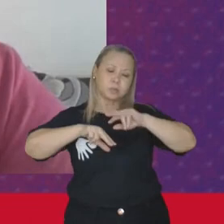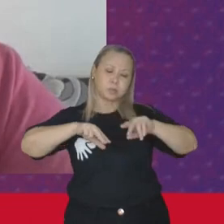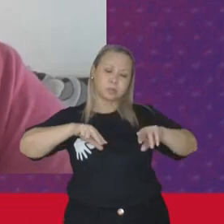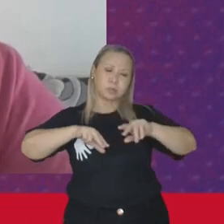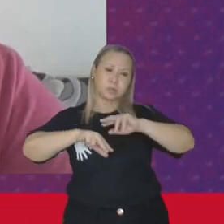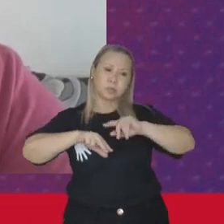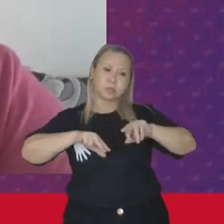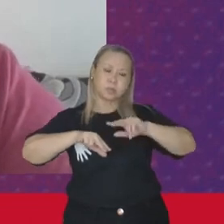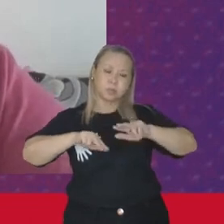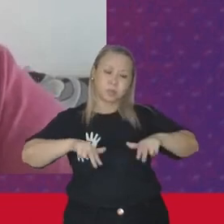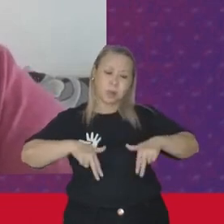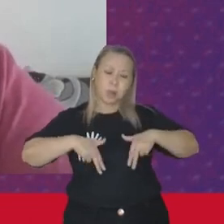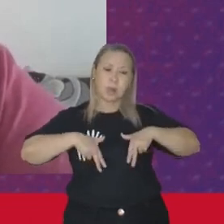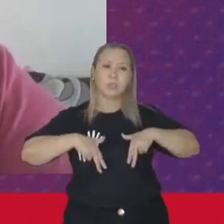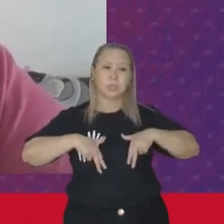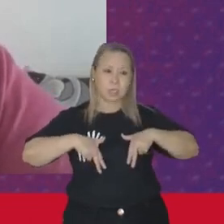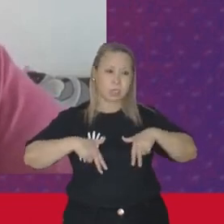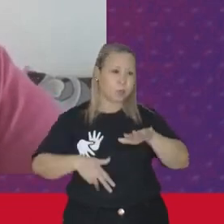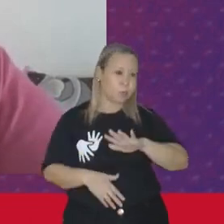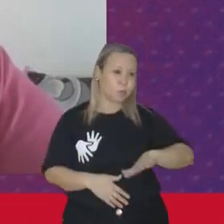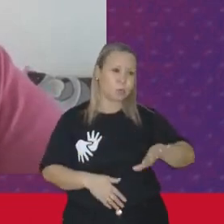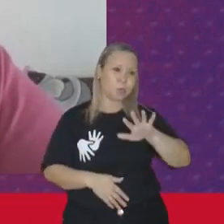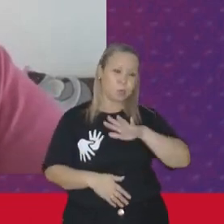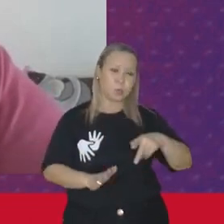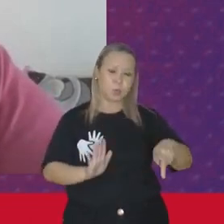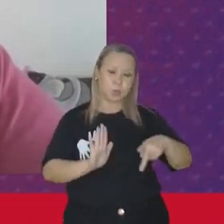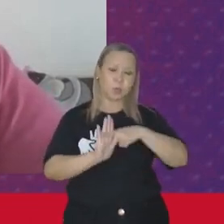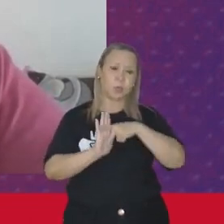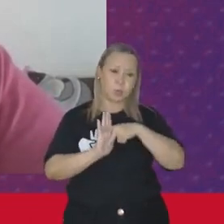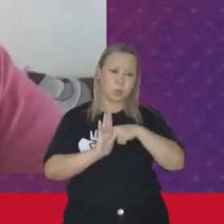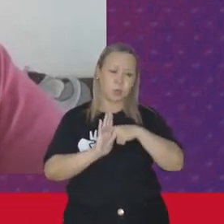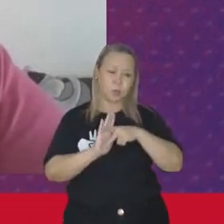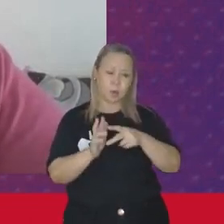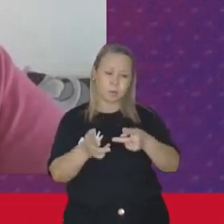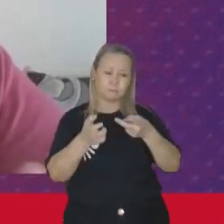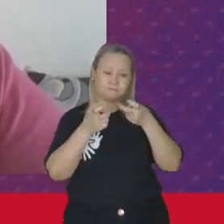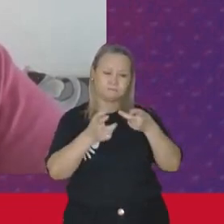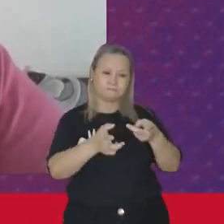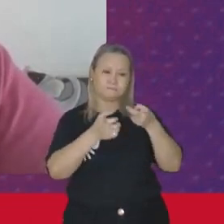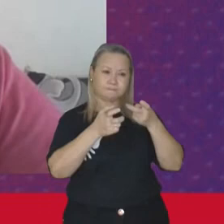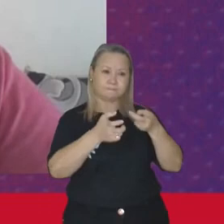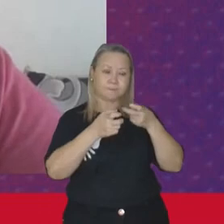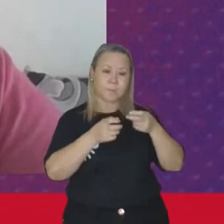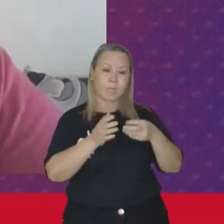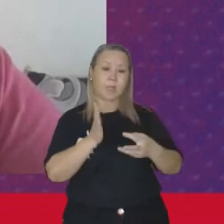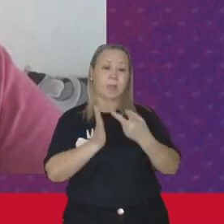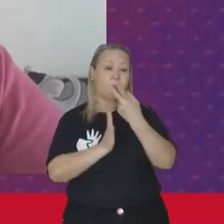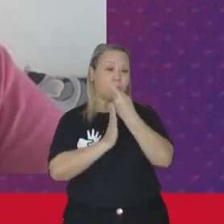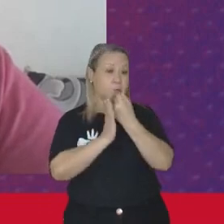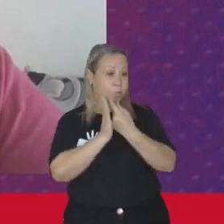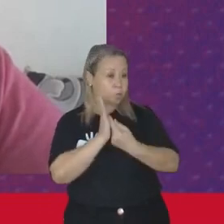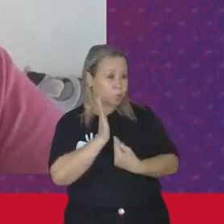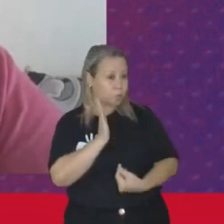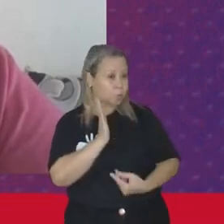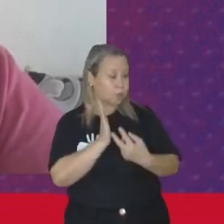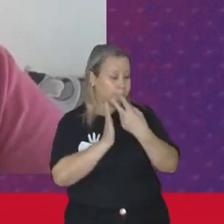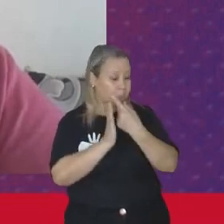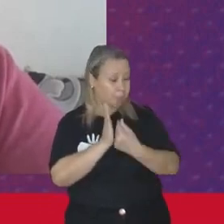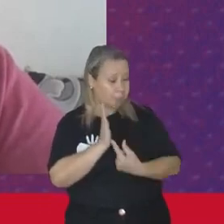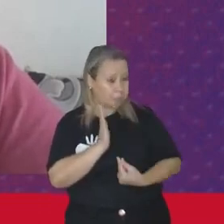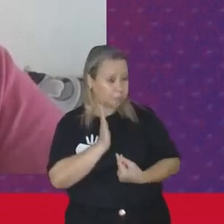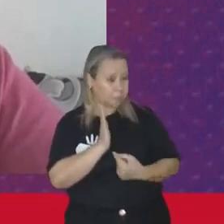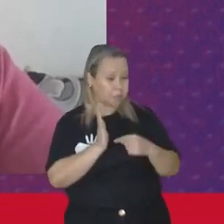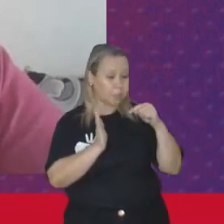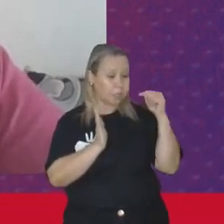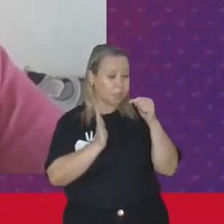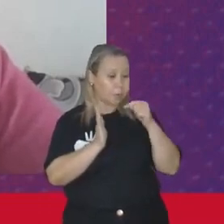incluam no próprio olhar do orçamento, por exemplo,